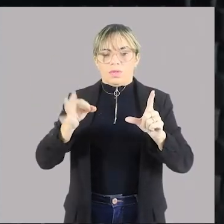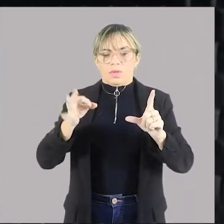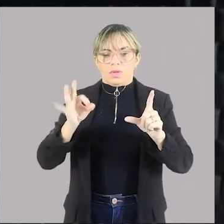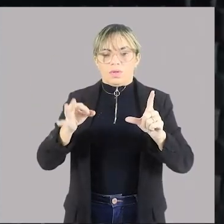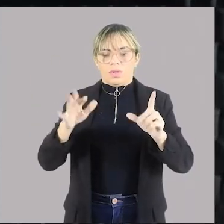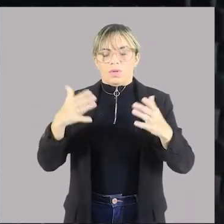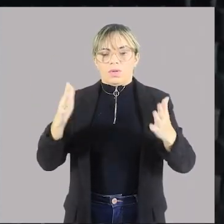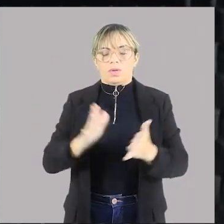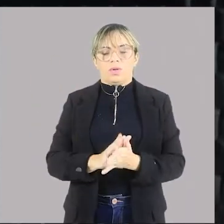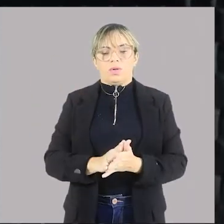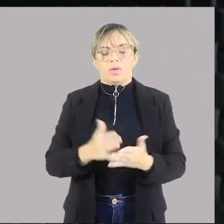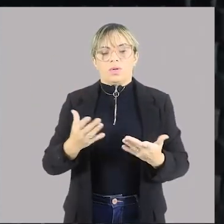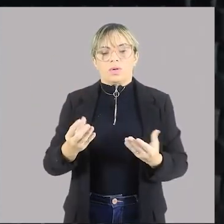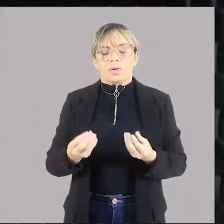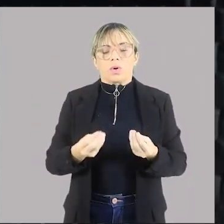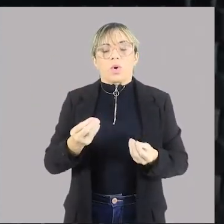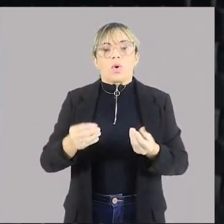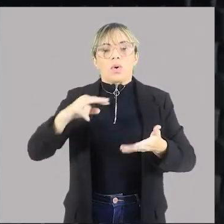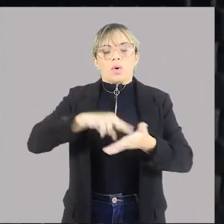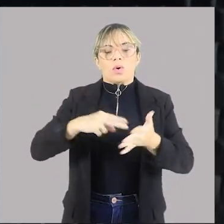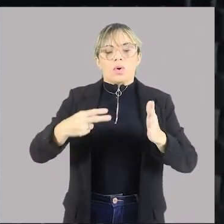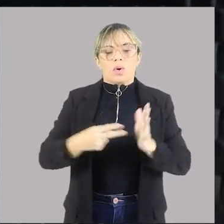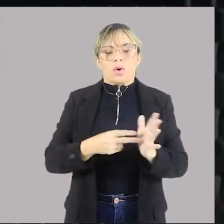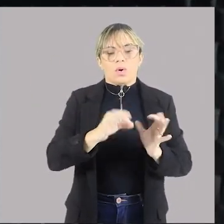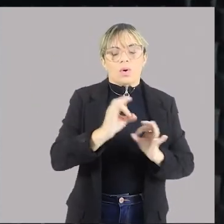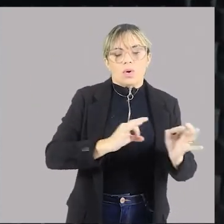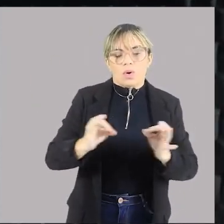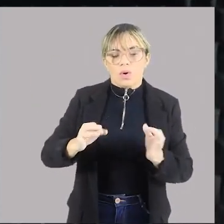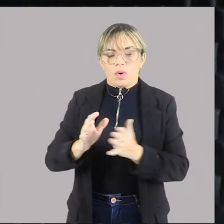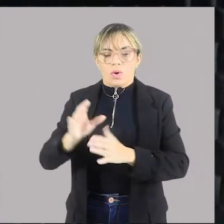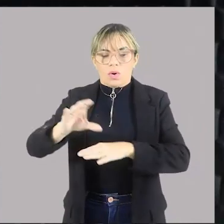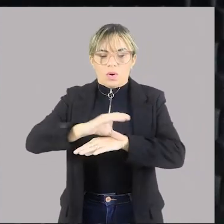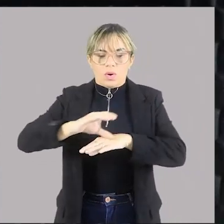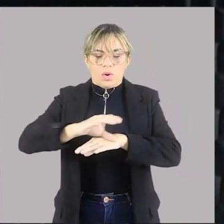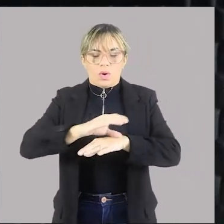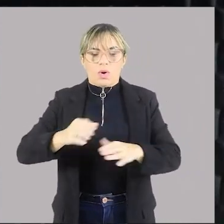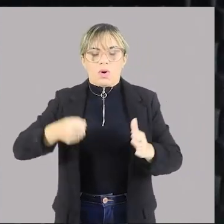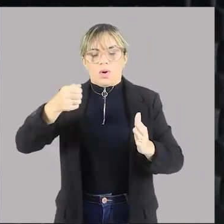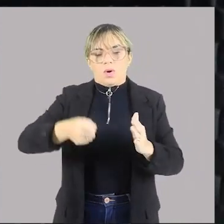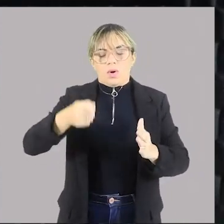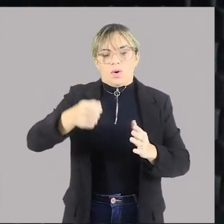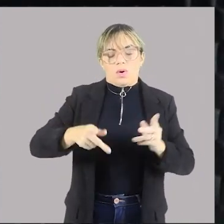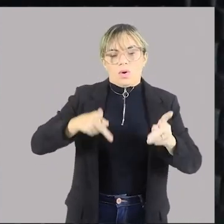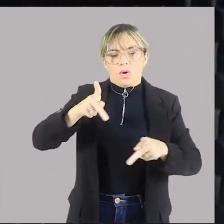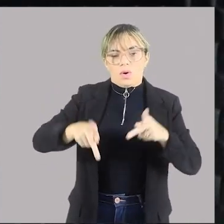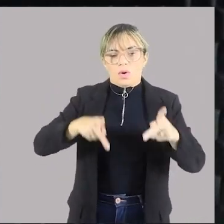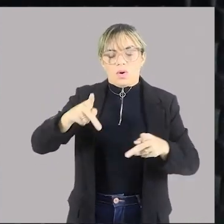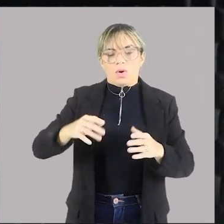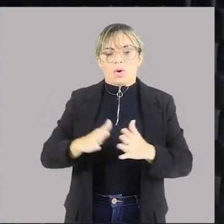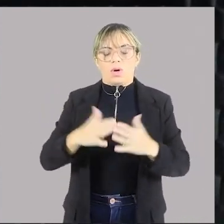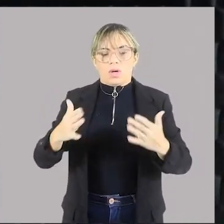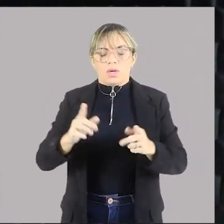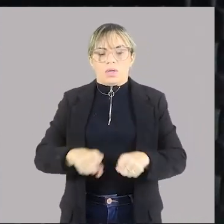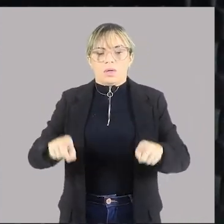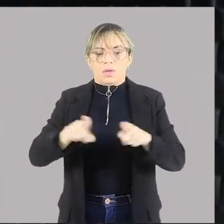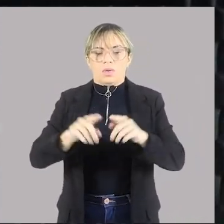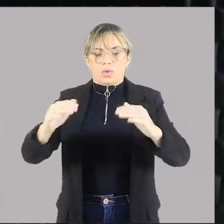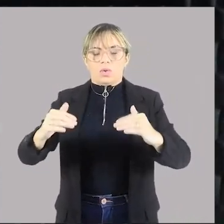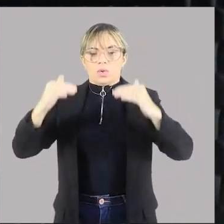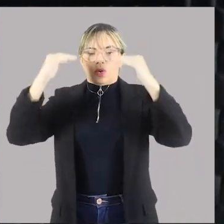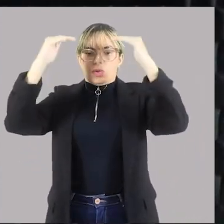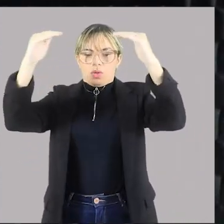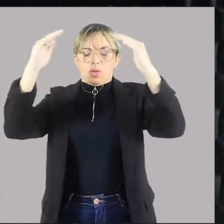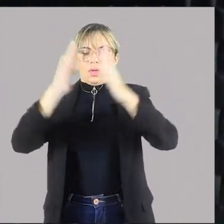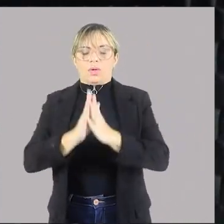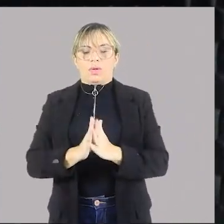de Direito é aquele Estado que, criando a sua ordem constitucional, obriga não só o povo, mas também o soberano a segui-lo.